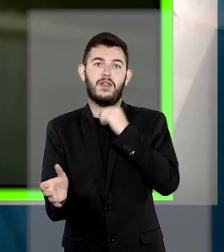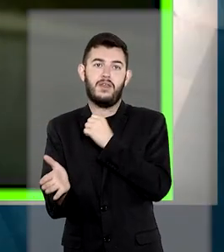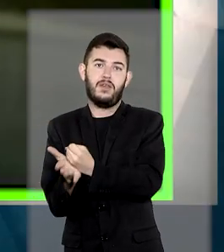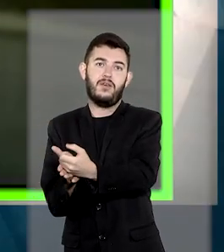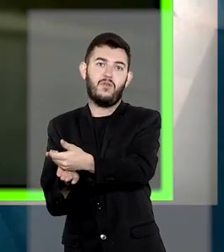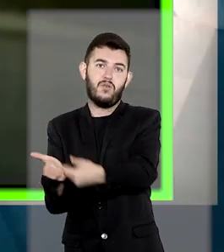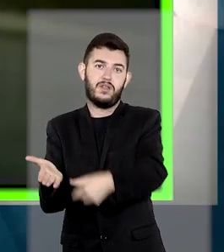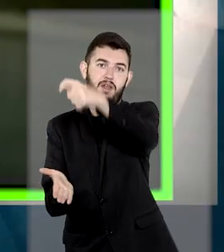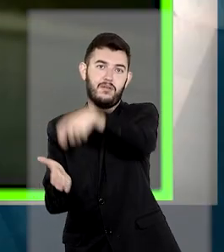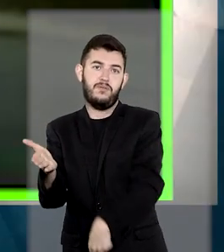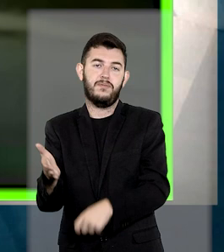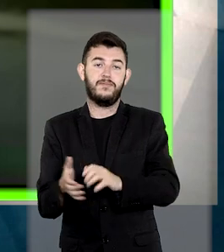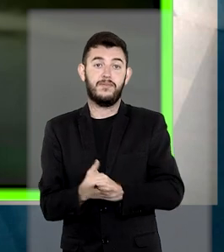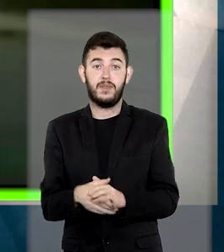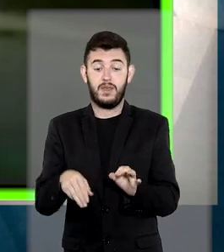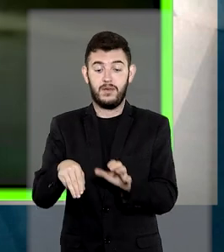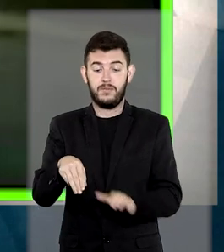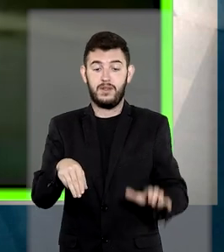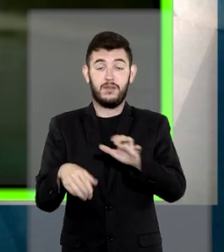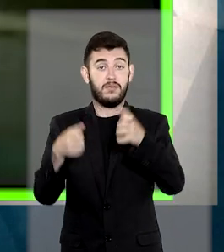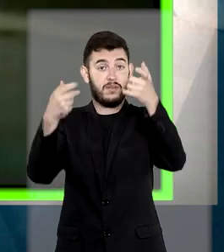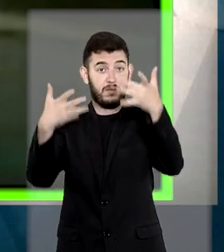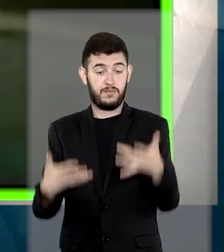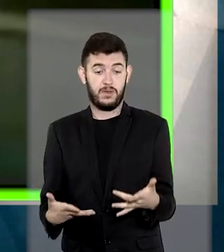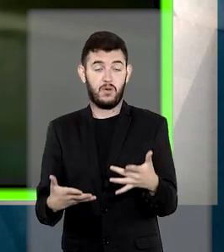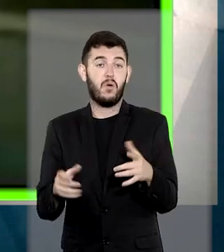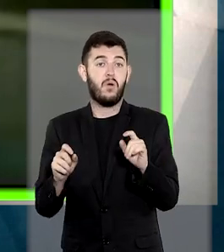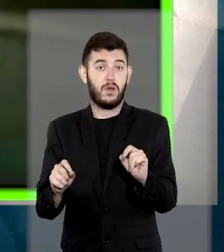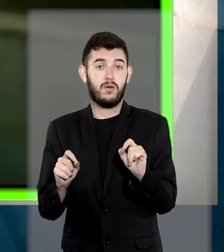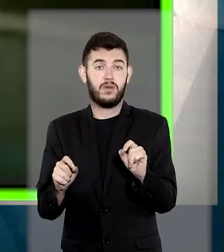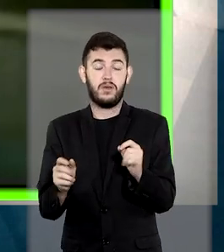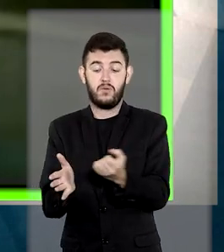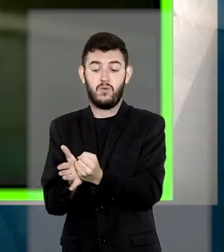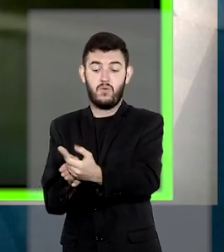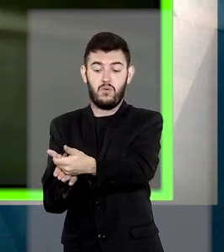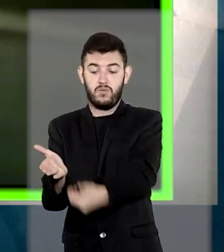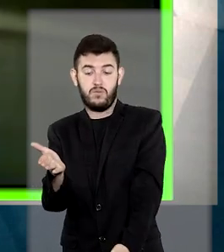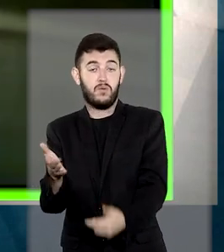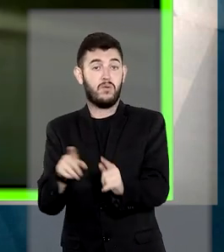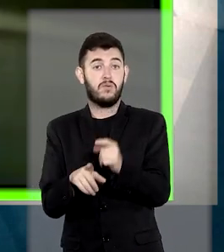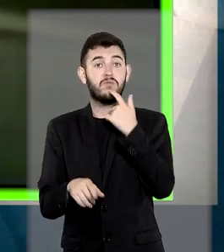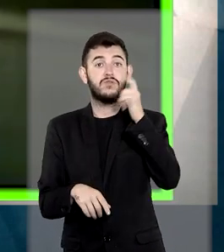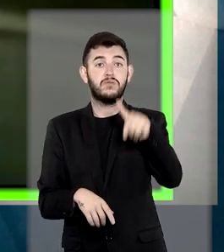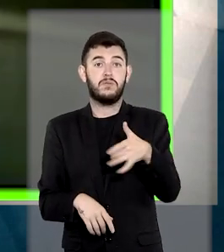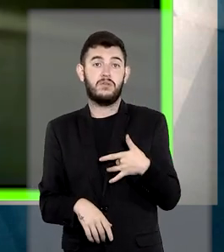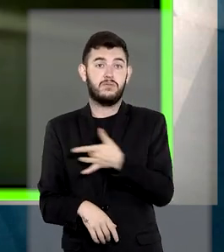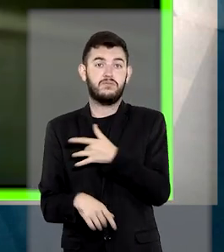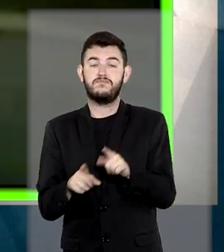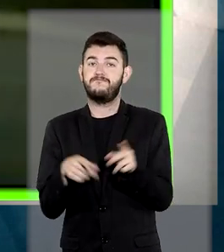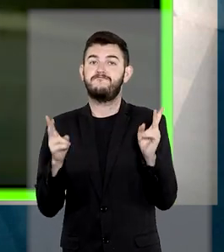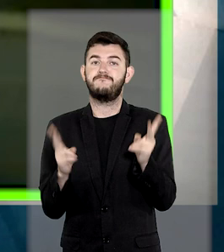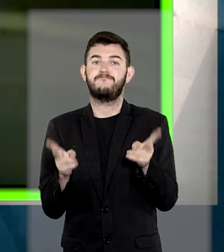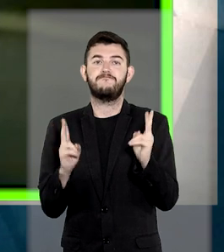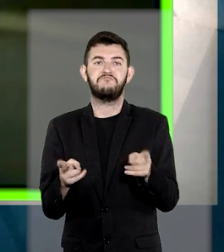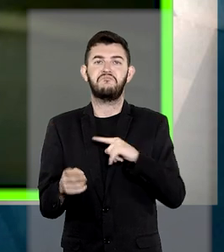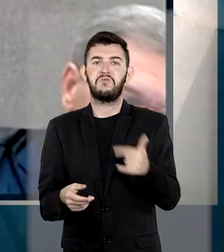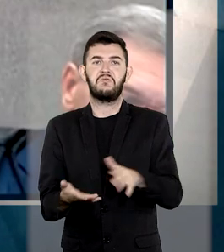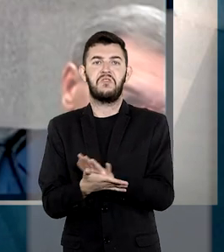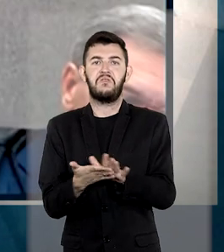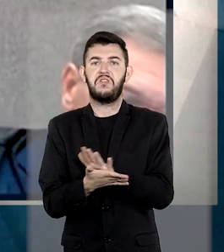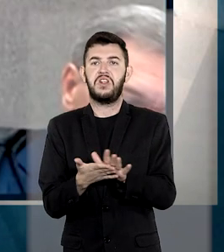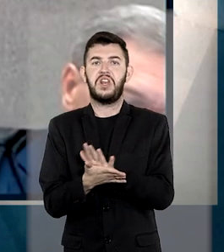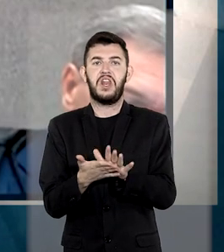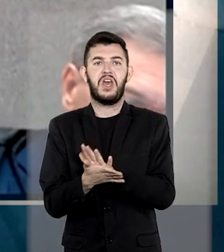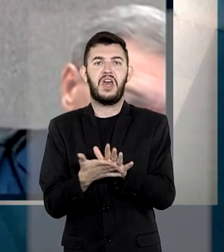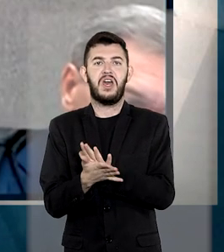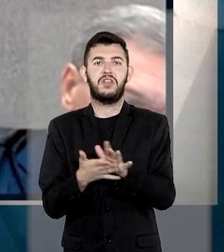Nancy Andrighi, explicou que no caso analisado, o contrato de plano de saúde coletivo por adesão permanece vigente, pois